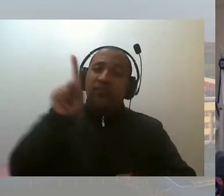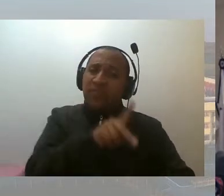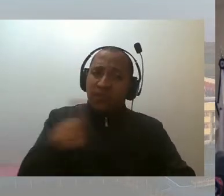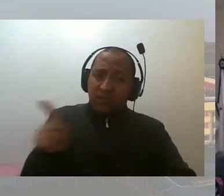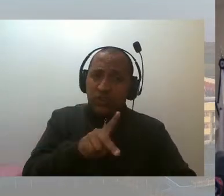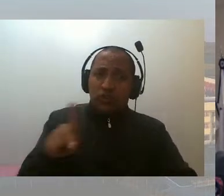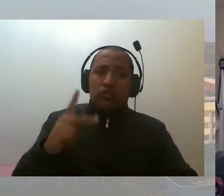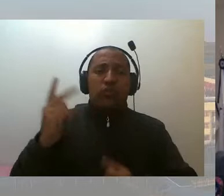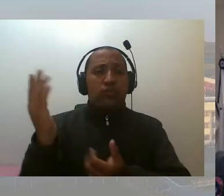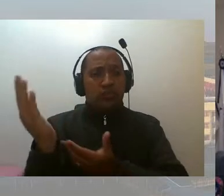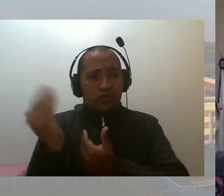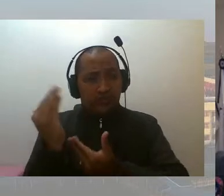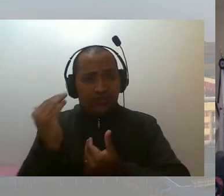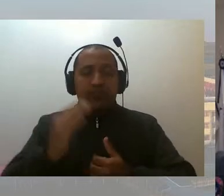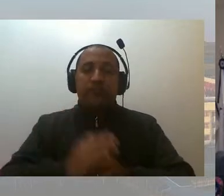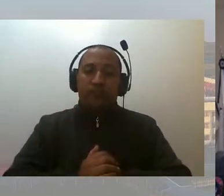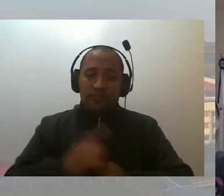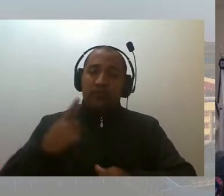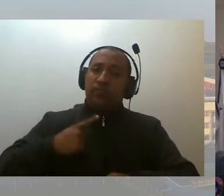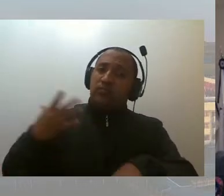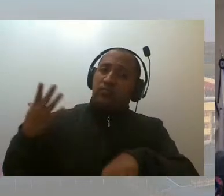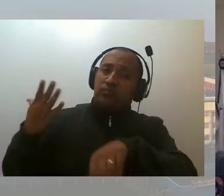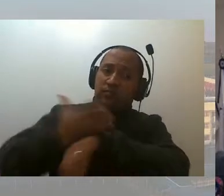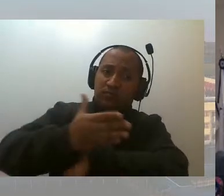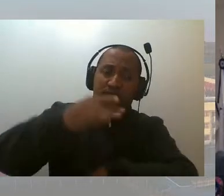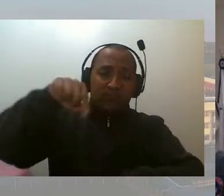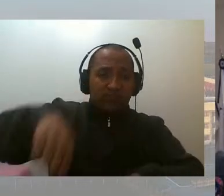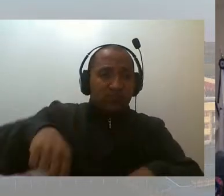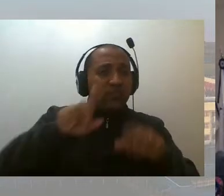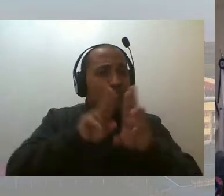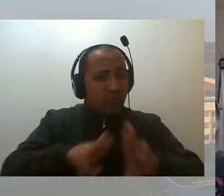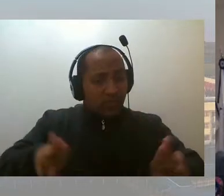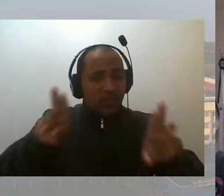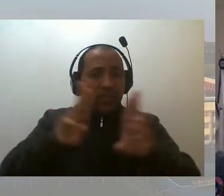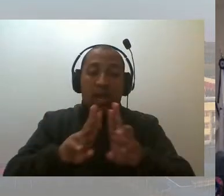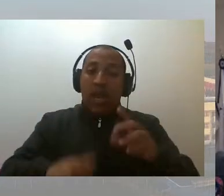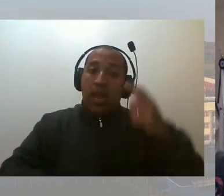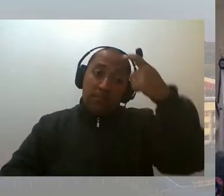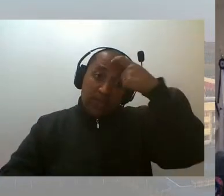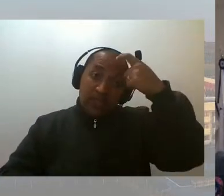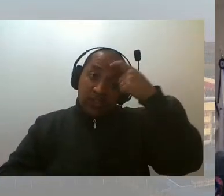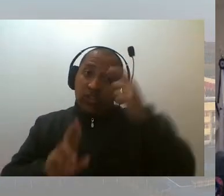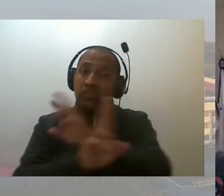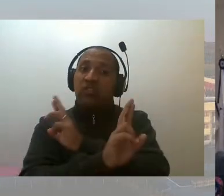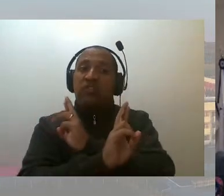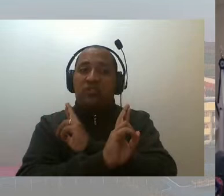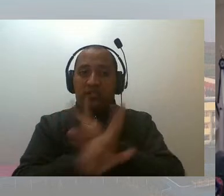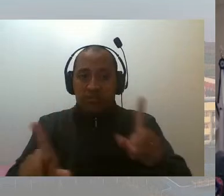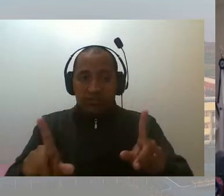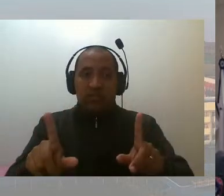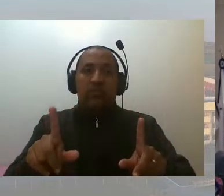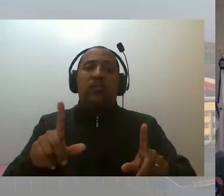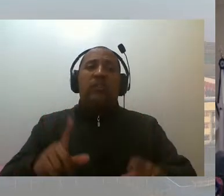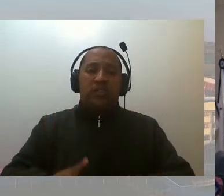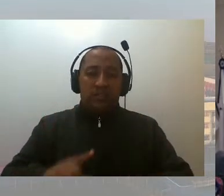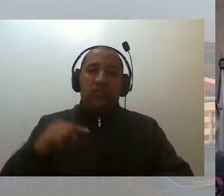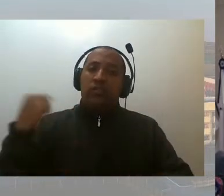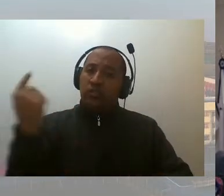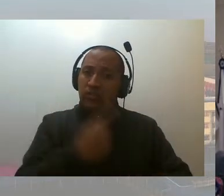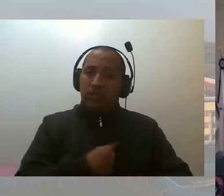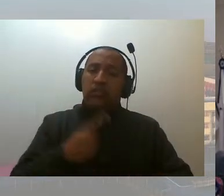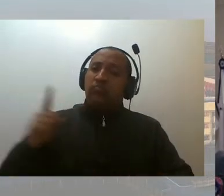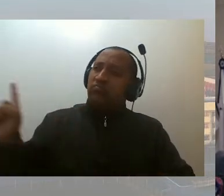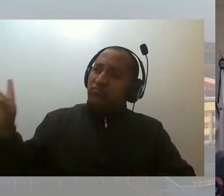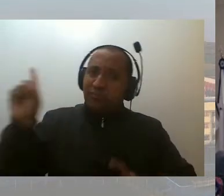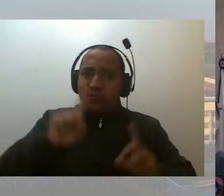jovens que estão entrando na nossa universidade, já tem uma outra mentalidade, né? Todo mundo que vem de